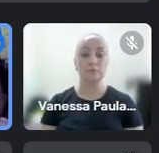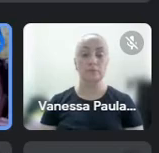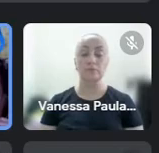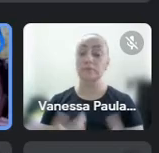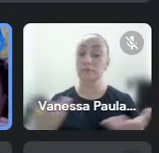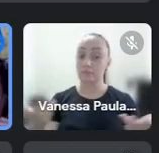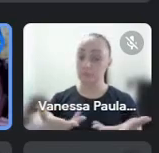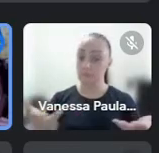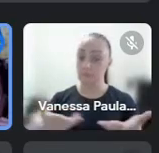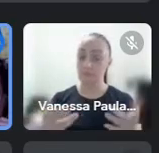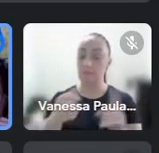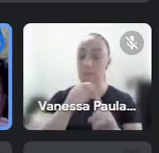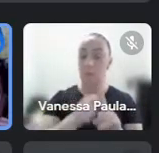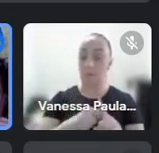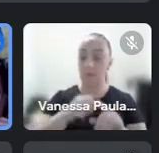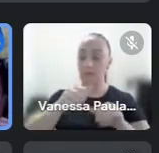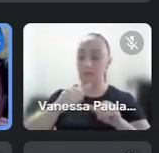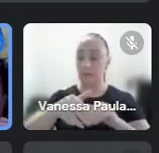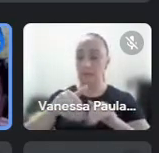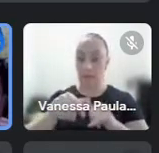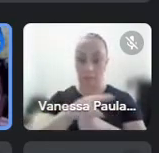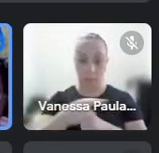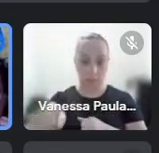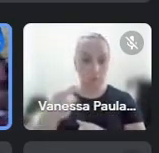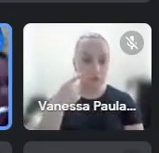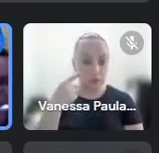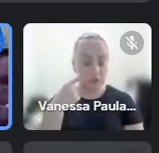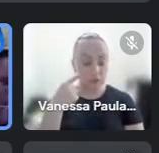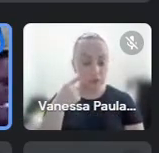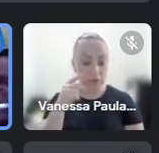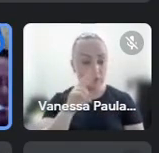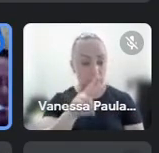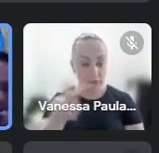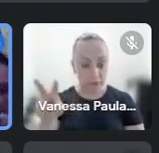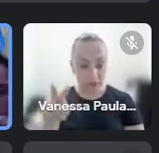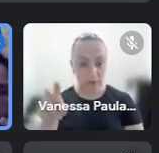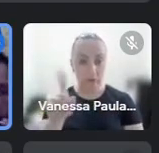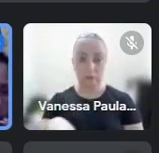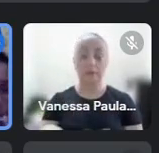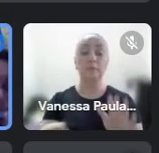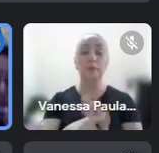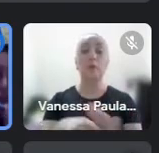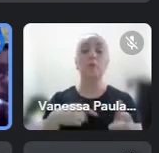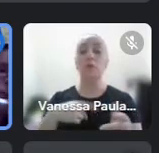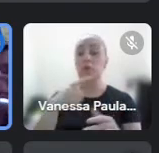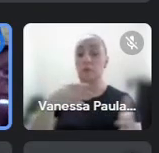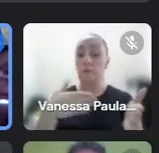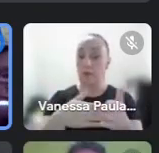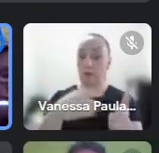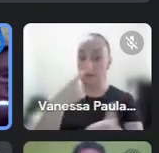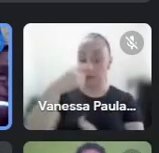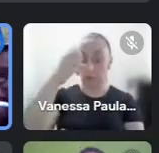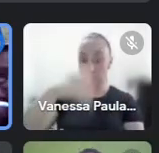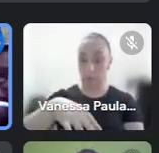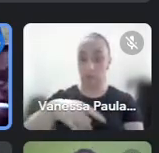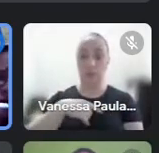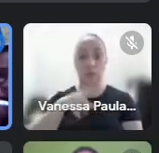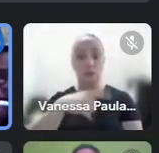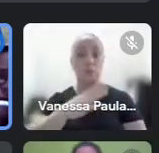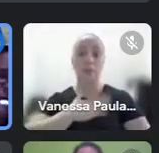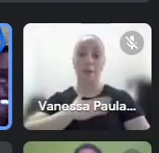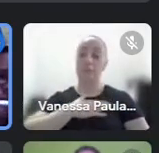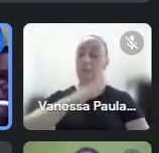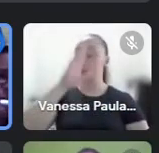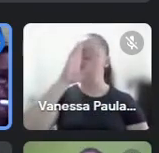Agora, em setembro, vocês estão vendo? A barragem de rejeito foi um susto para mim, principalmente, né,